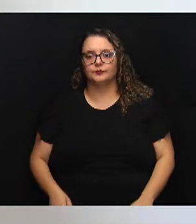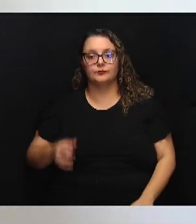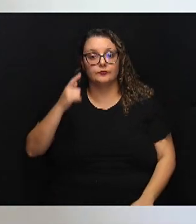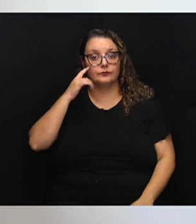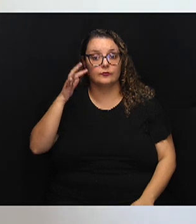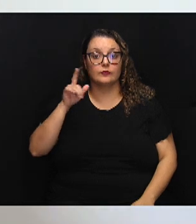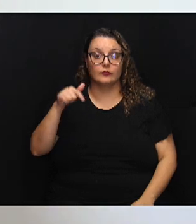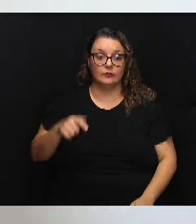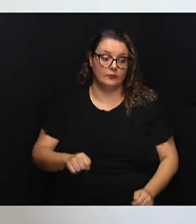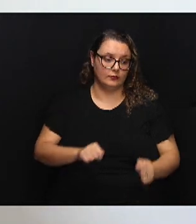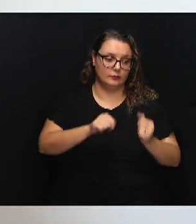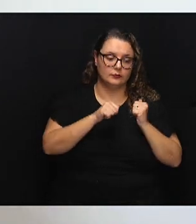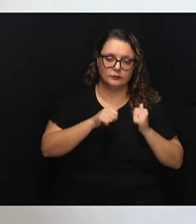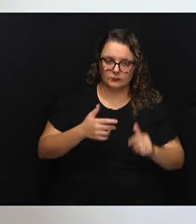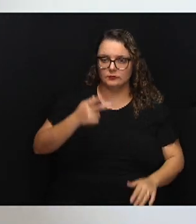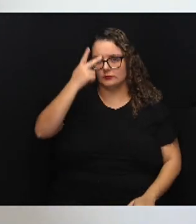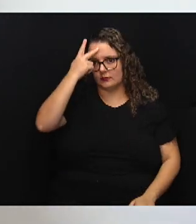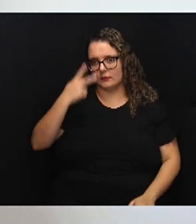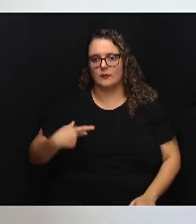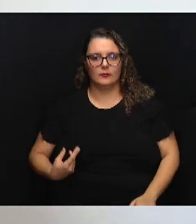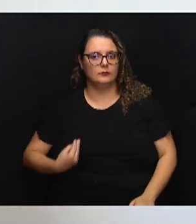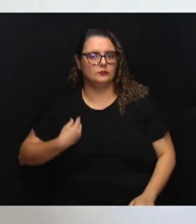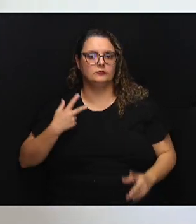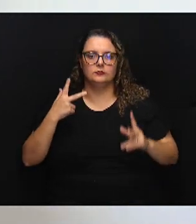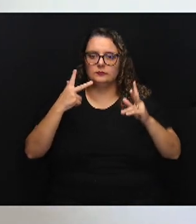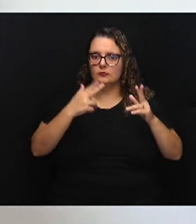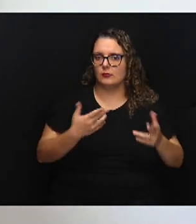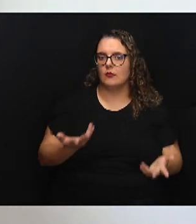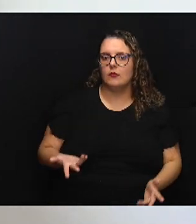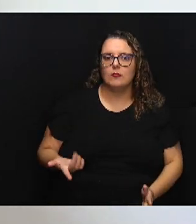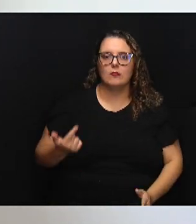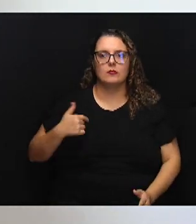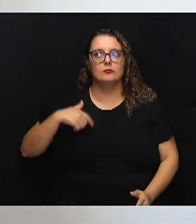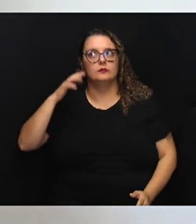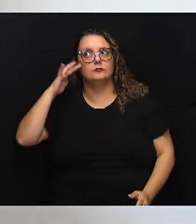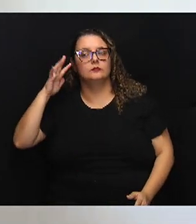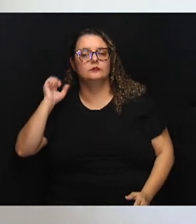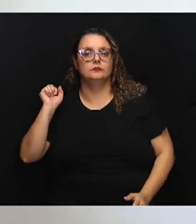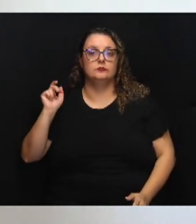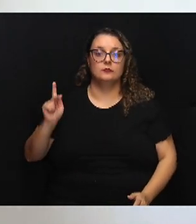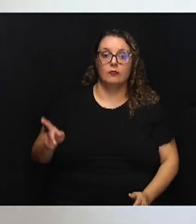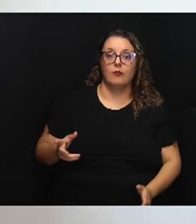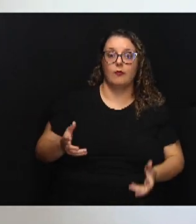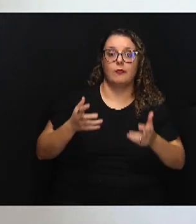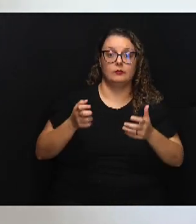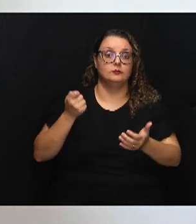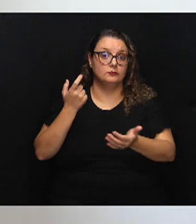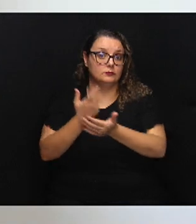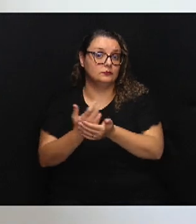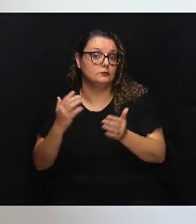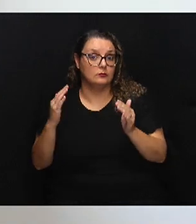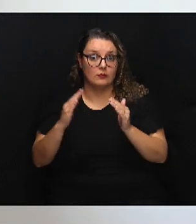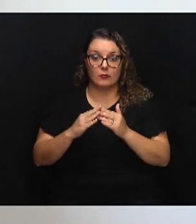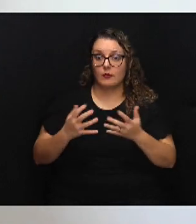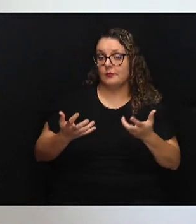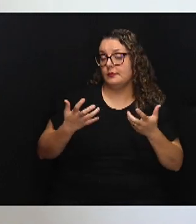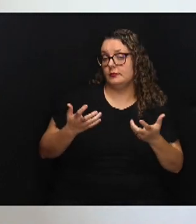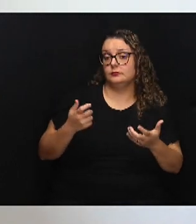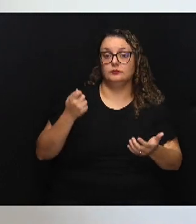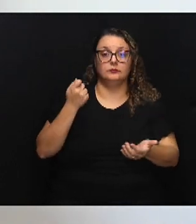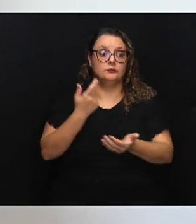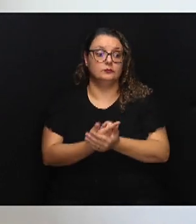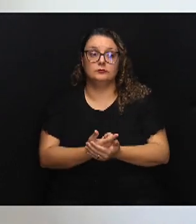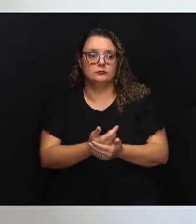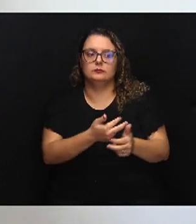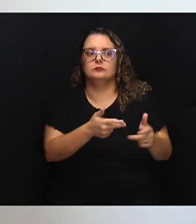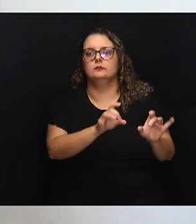que é benéfico para a própria vida, né? Como, sei lá, eu vou pensar na minha aposentadoria, eu quero muito comprar uma casa, eu quero muito comprar X